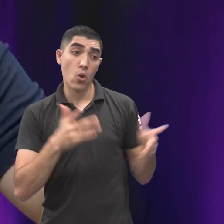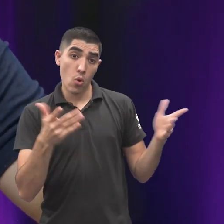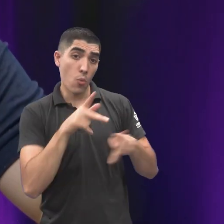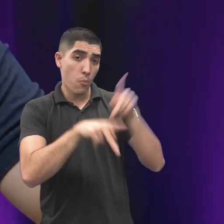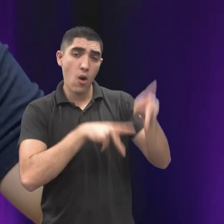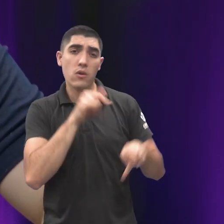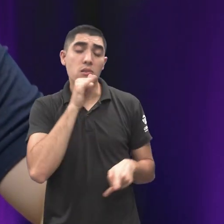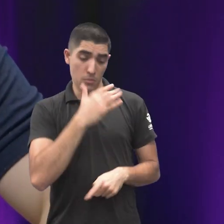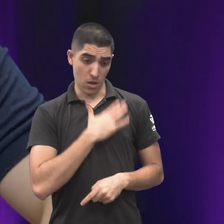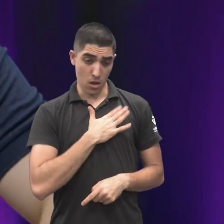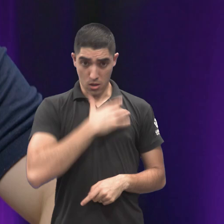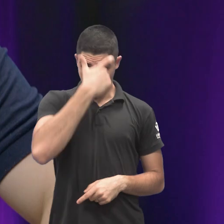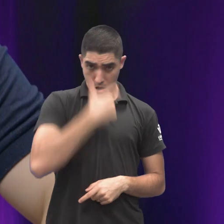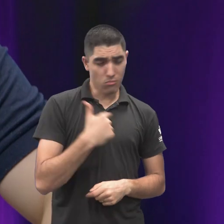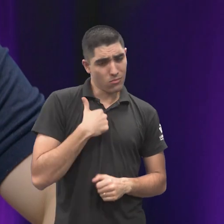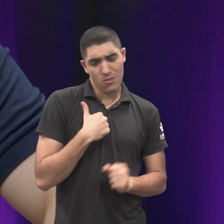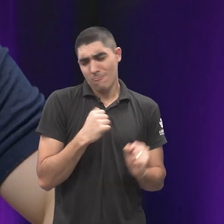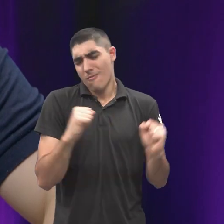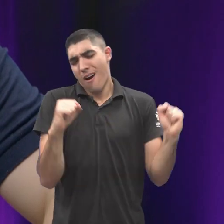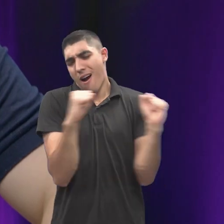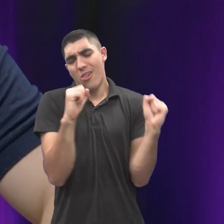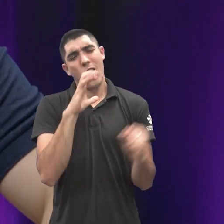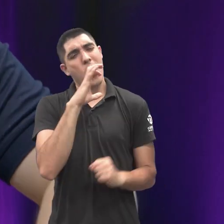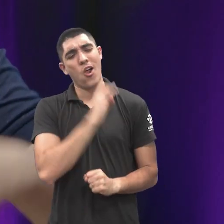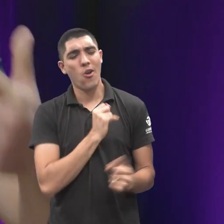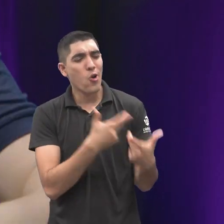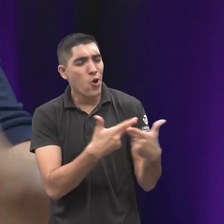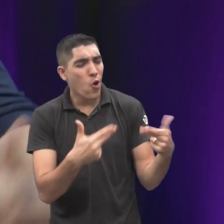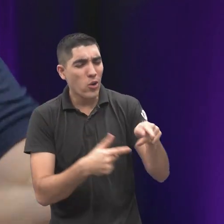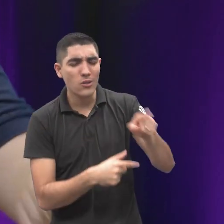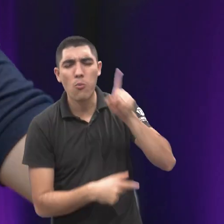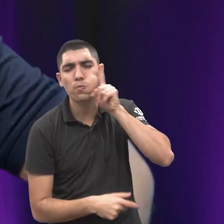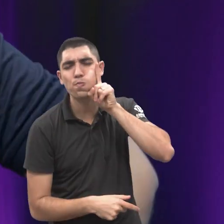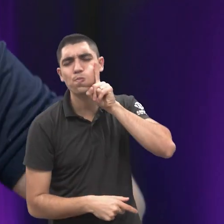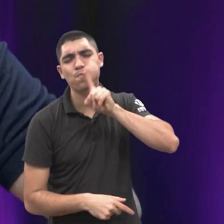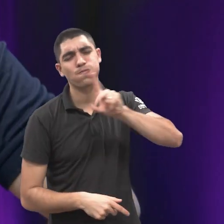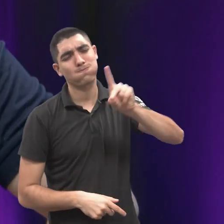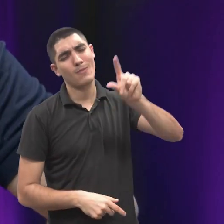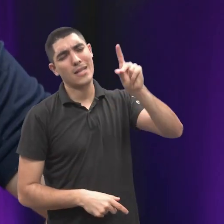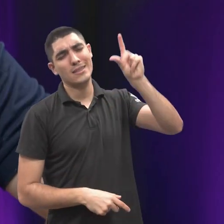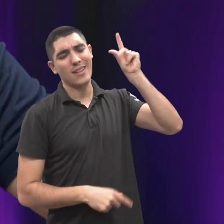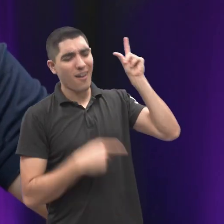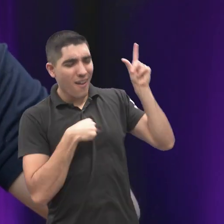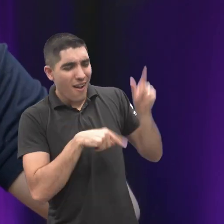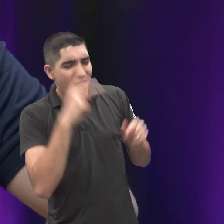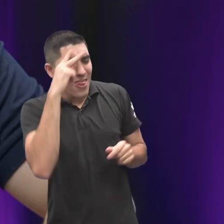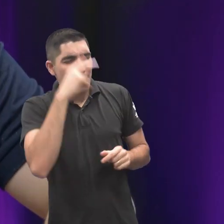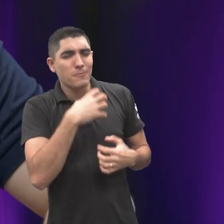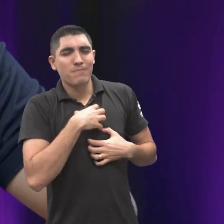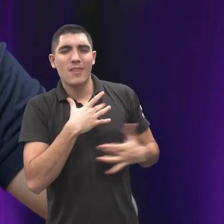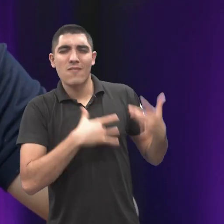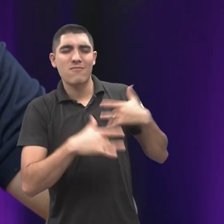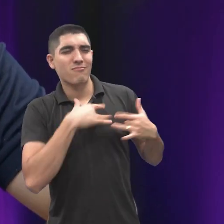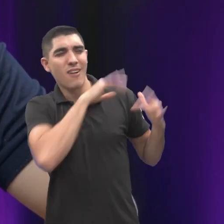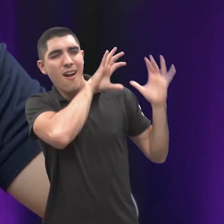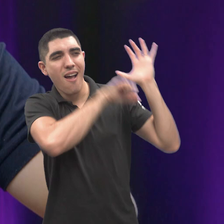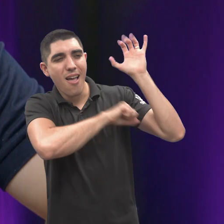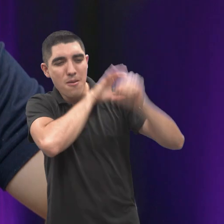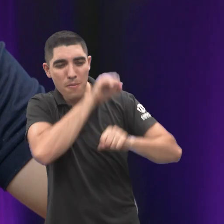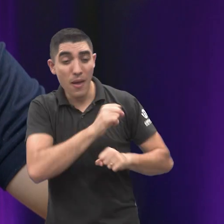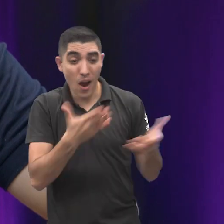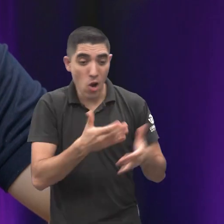mesmo adoro, né, consumir conteúdos antigos ali, que são, né, reprogramados ali para trazer uma versão nova. Então, sim, eu acho